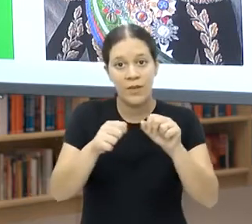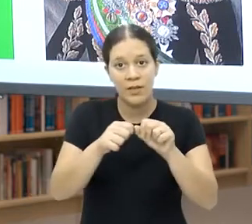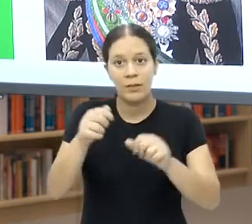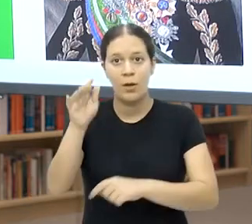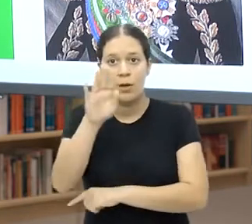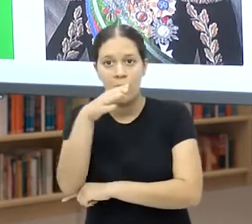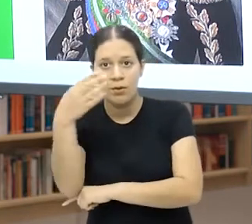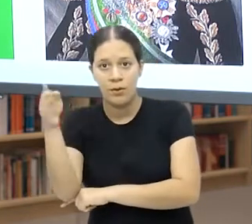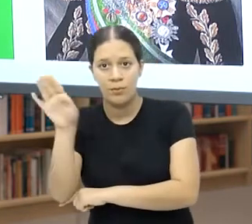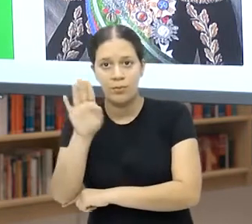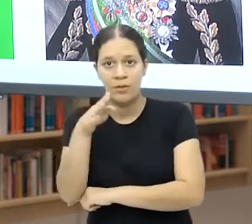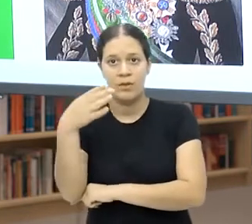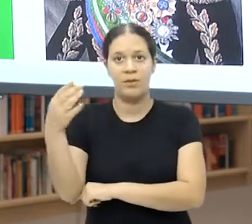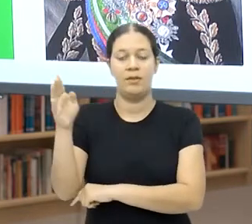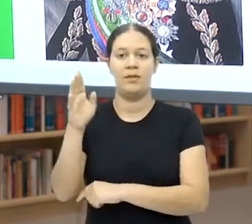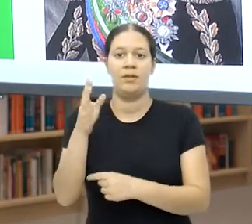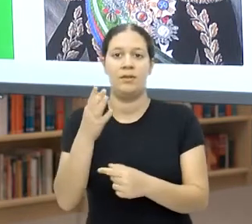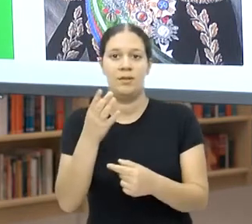brasileira, ainda com as